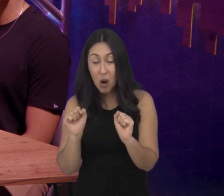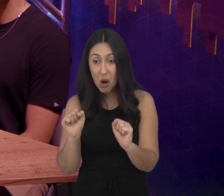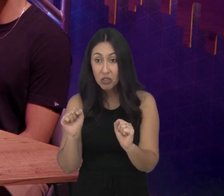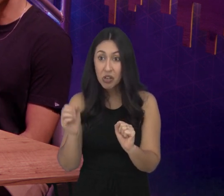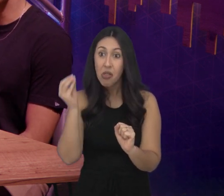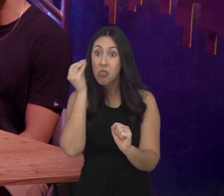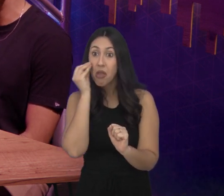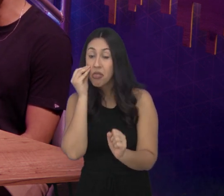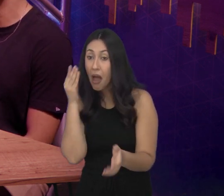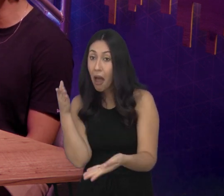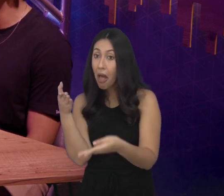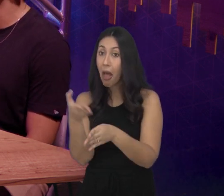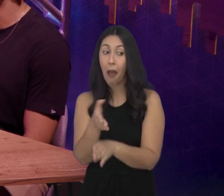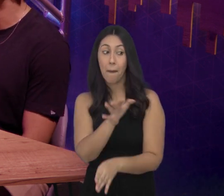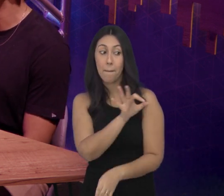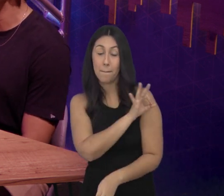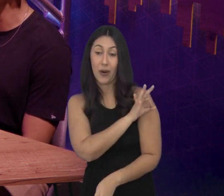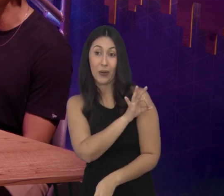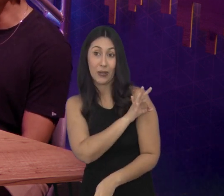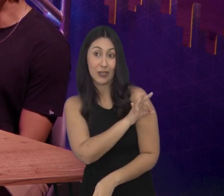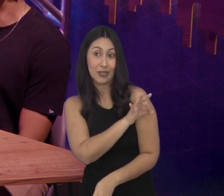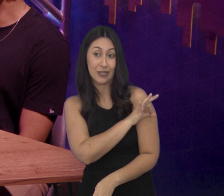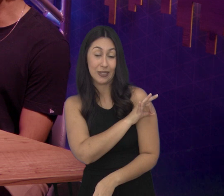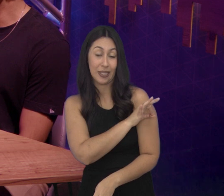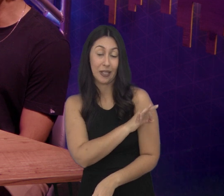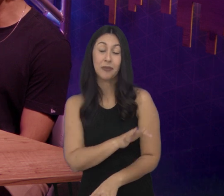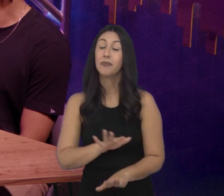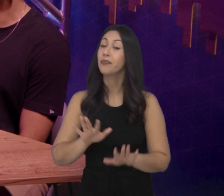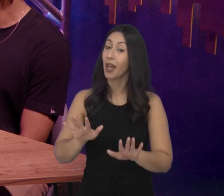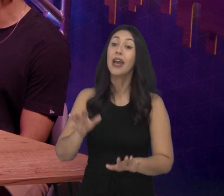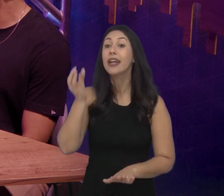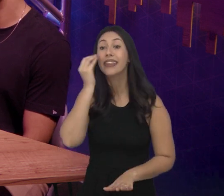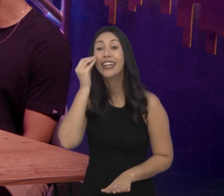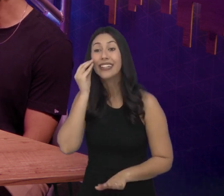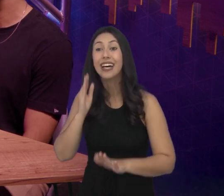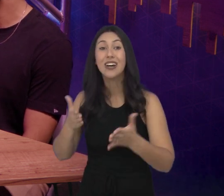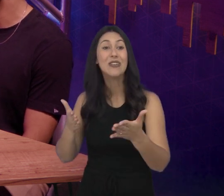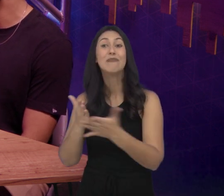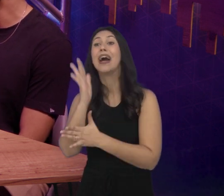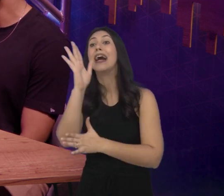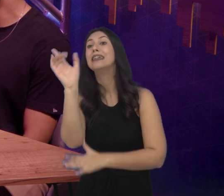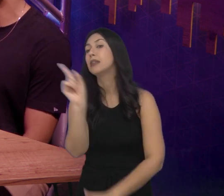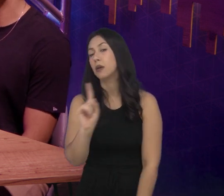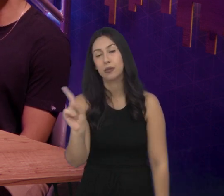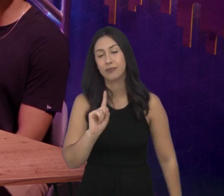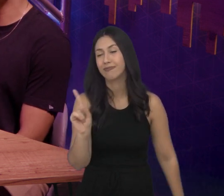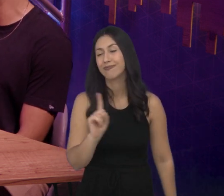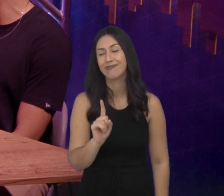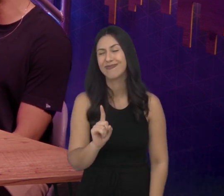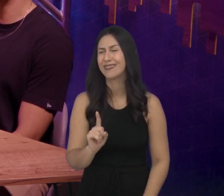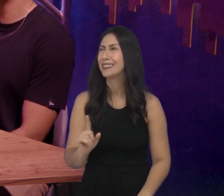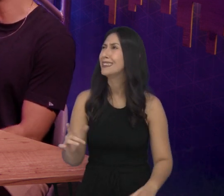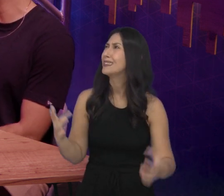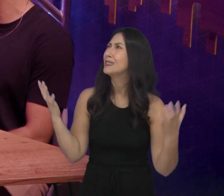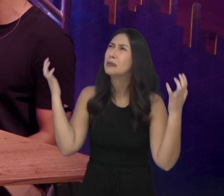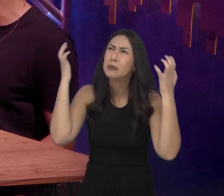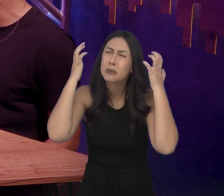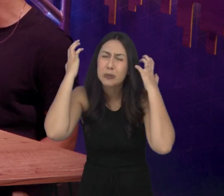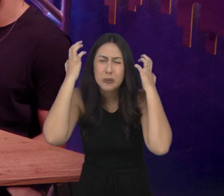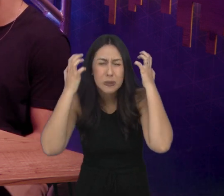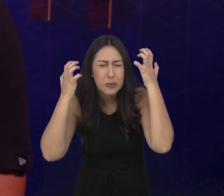para polícia, entre aspas. E ele tenta fazer e ele não passa. E aí ele vive